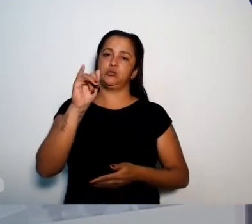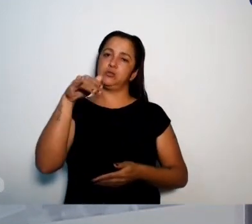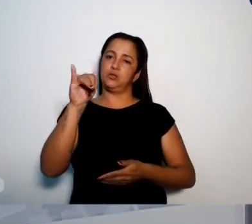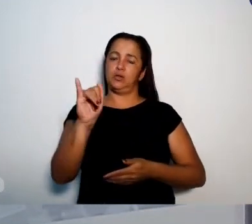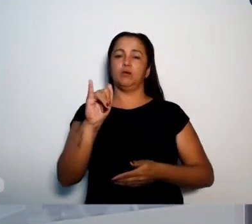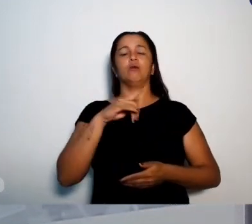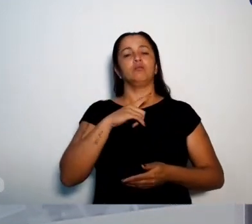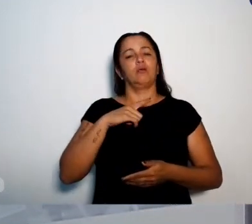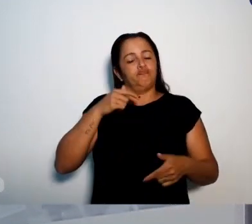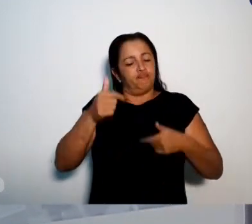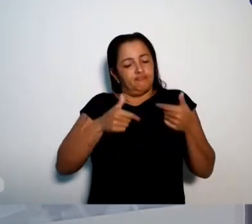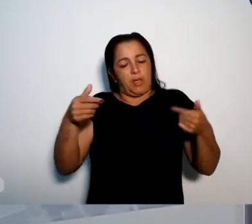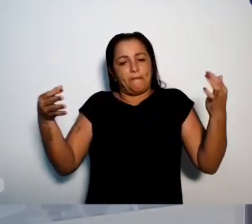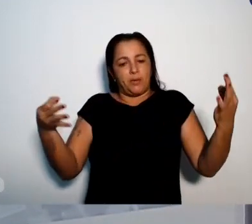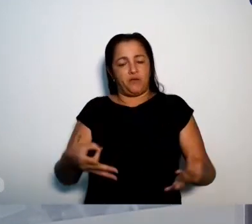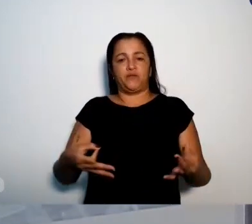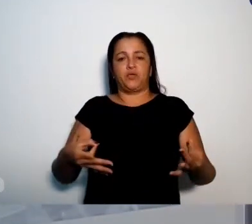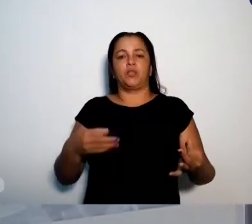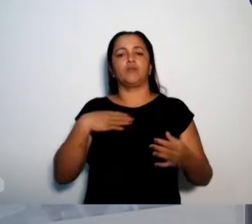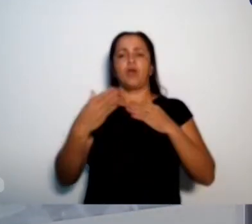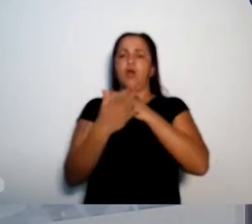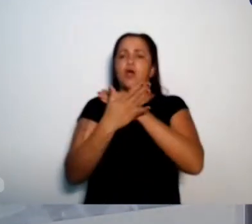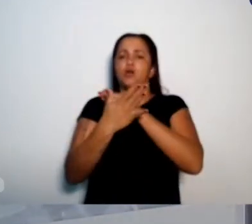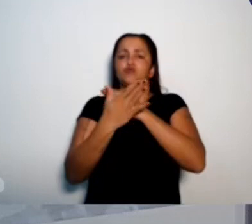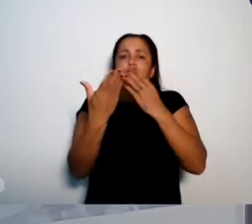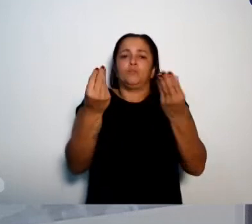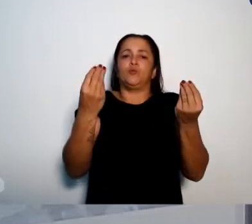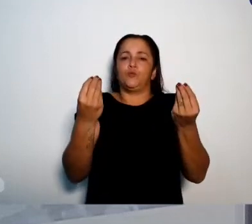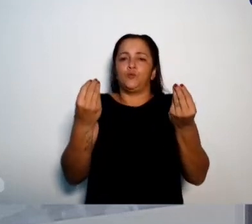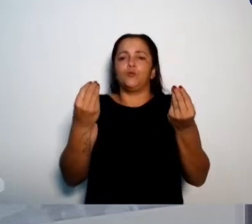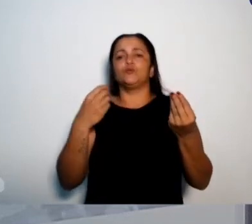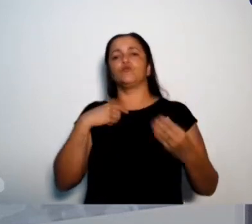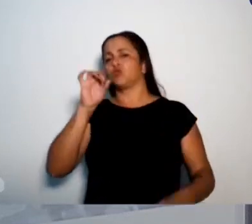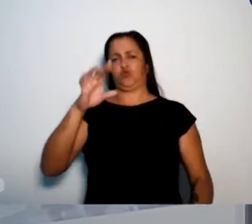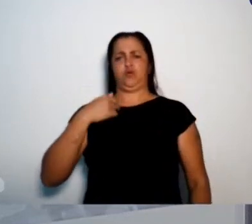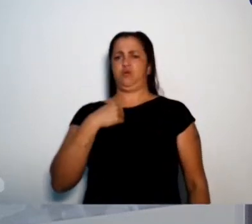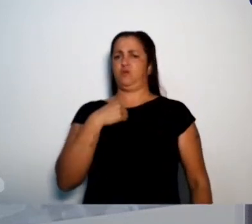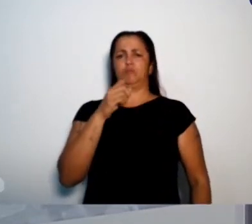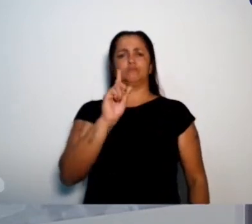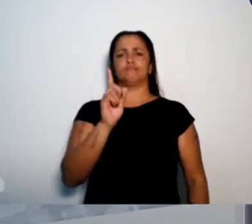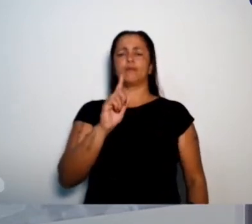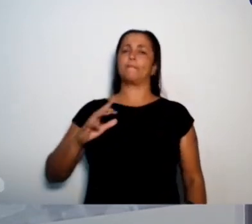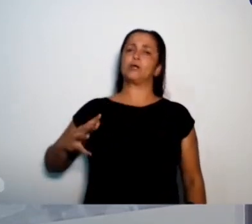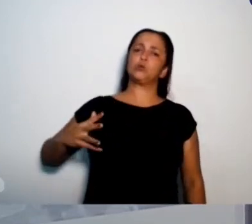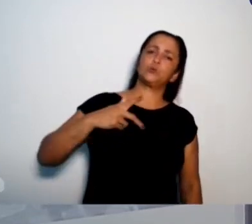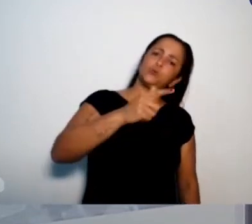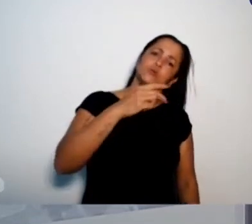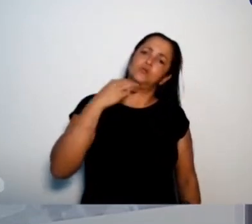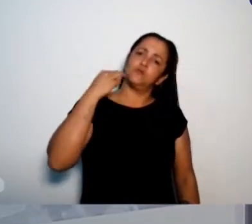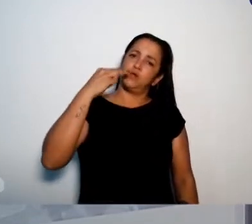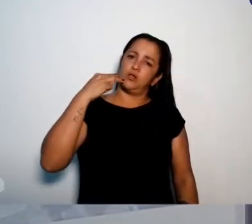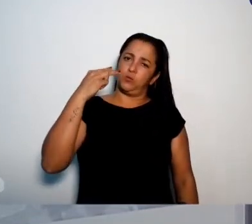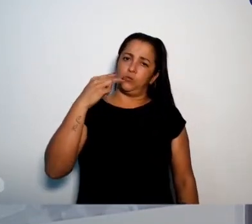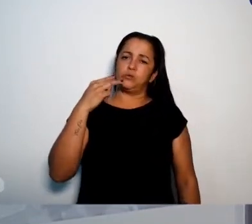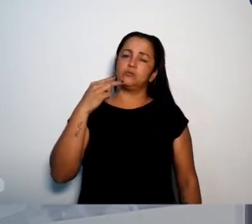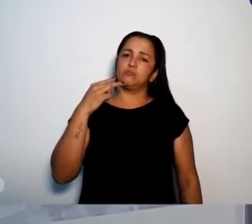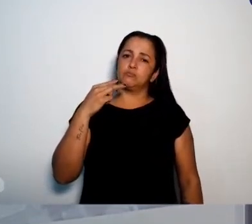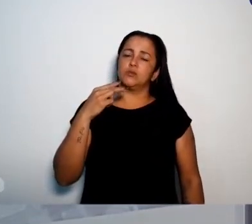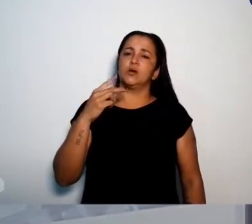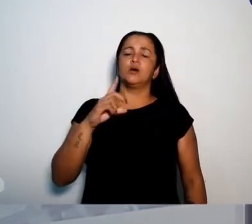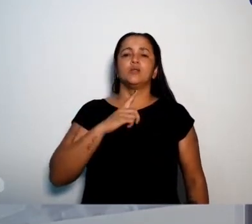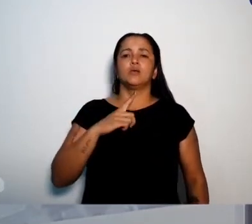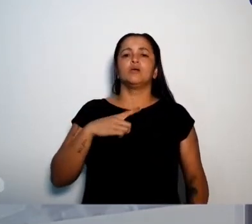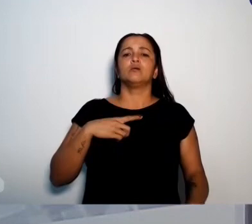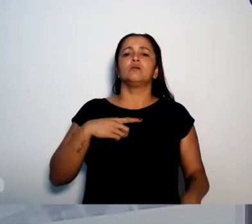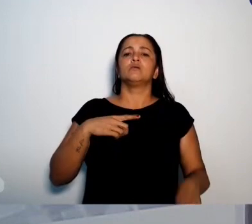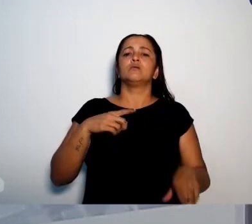trabalho e vem me ajudando muito, não só eu, como todos os vereadores, até mesmo aqueles vereadores